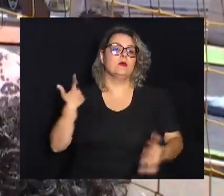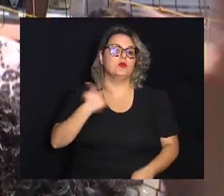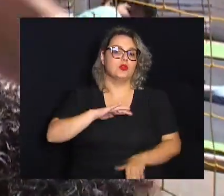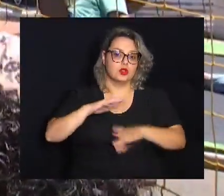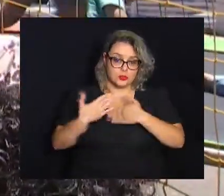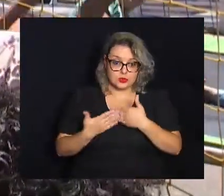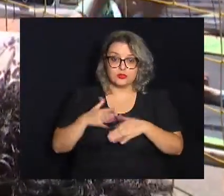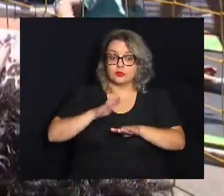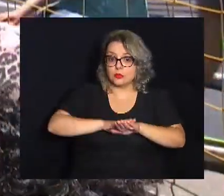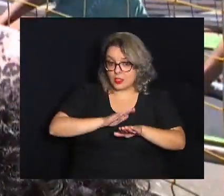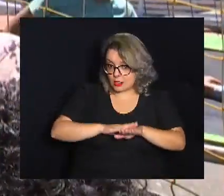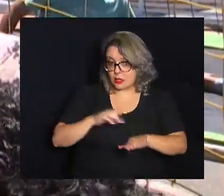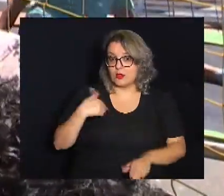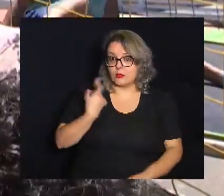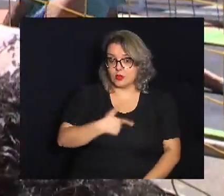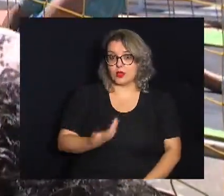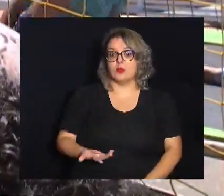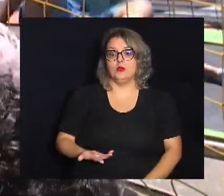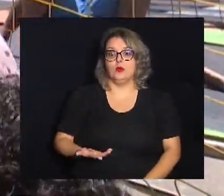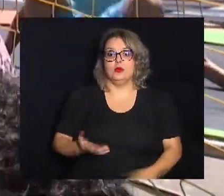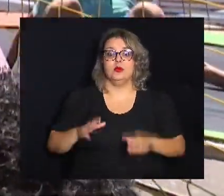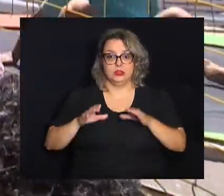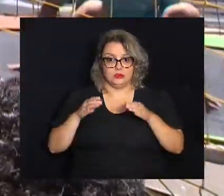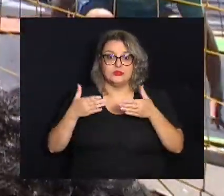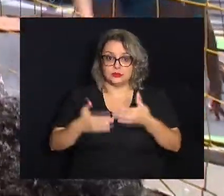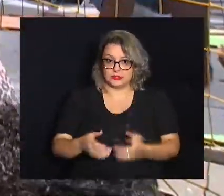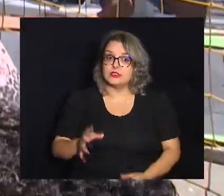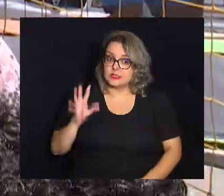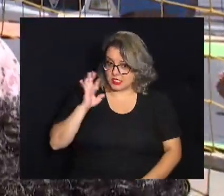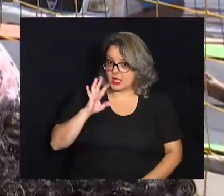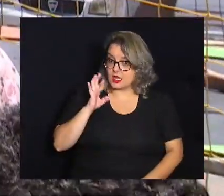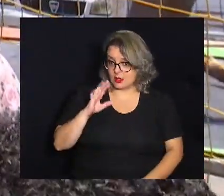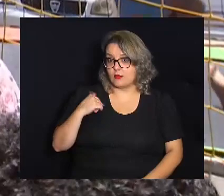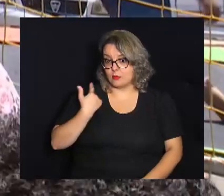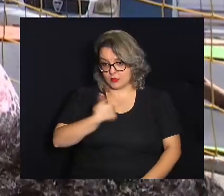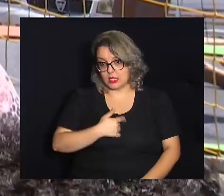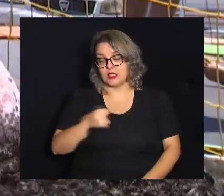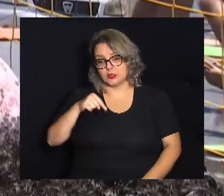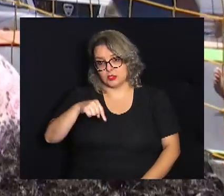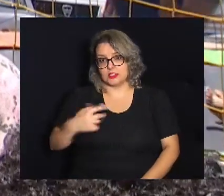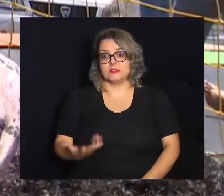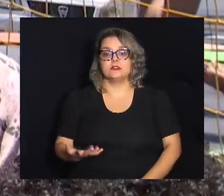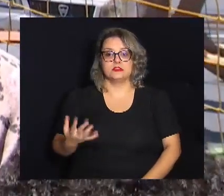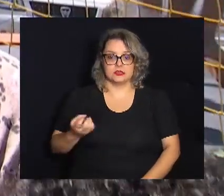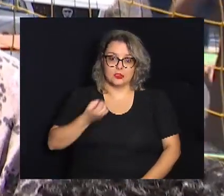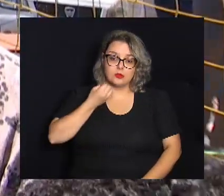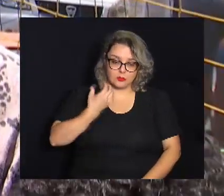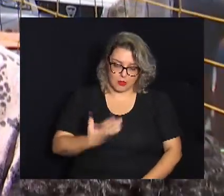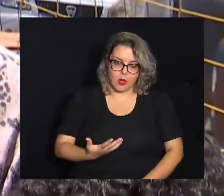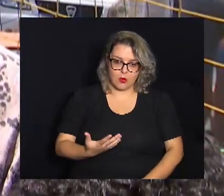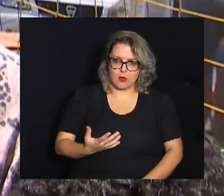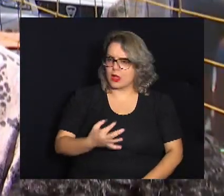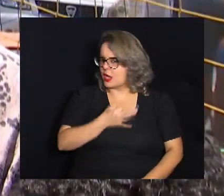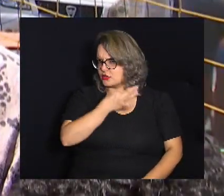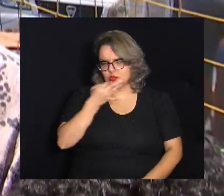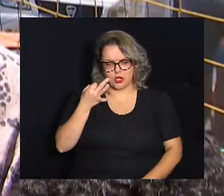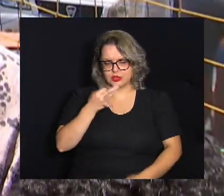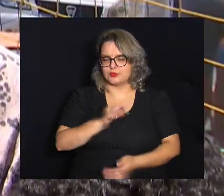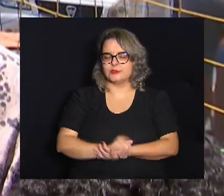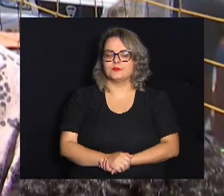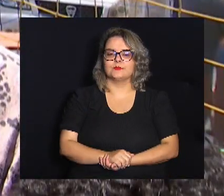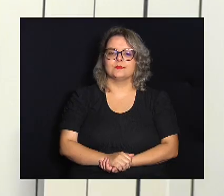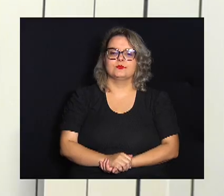uma ação para a nossa comunidade, né, isso é muito interessante, para a gente está sendo muito interessante, acho ótimo.